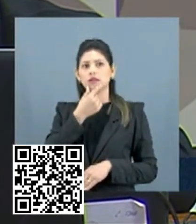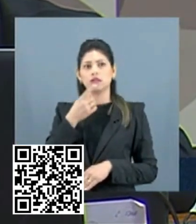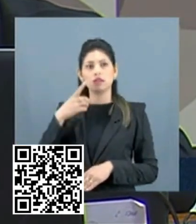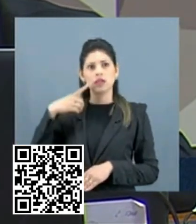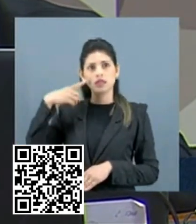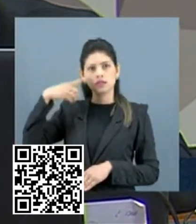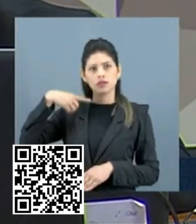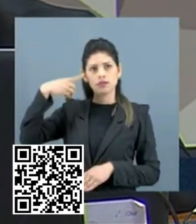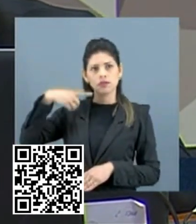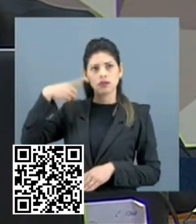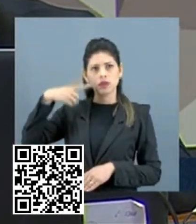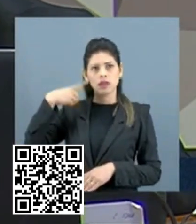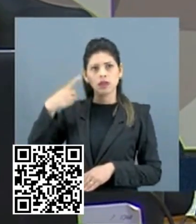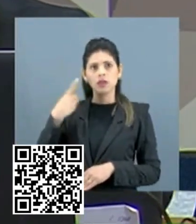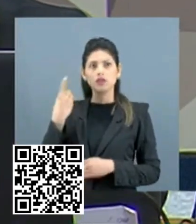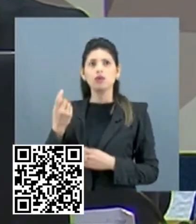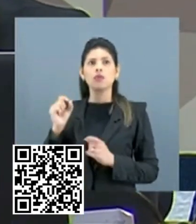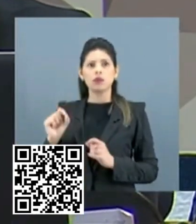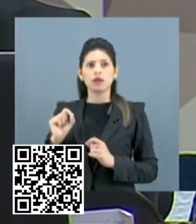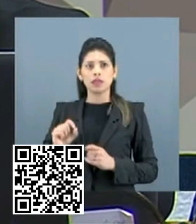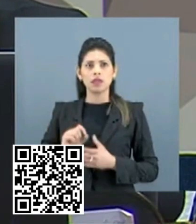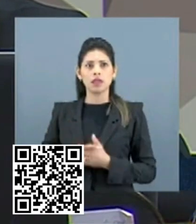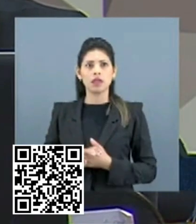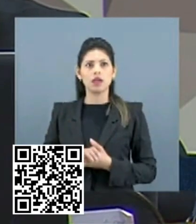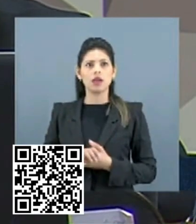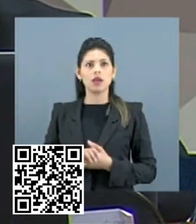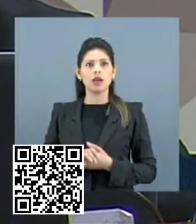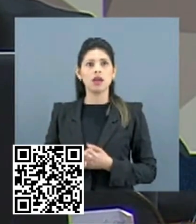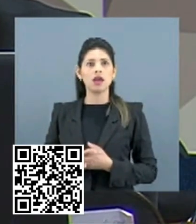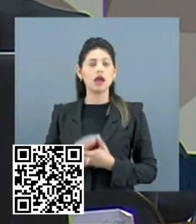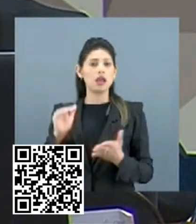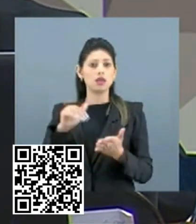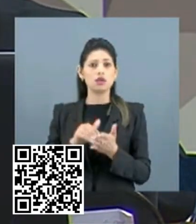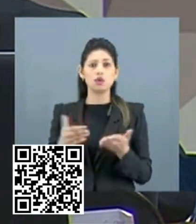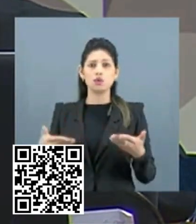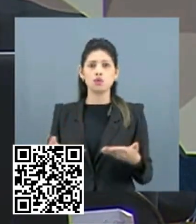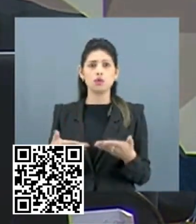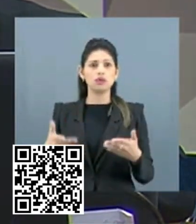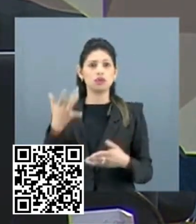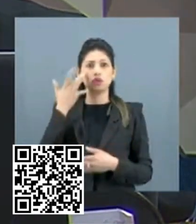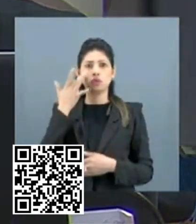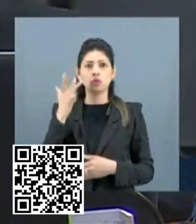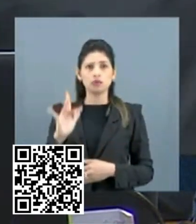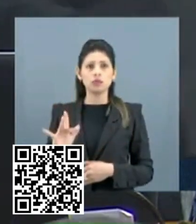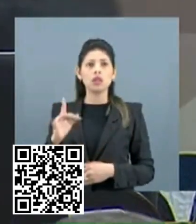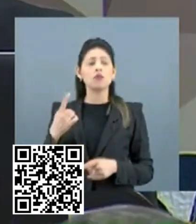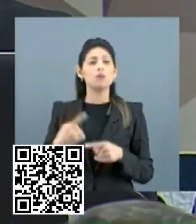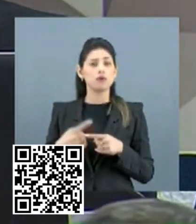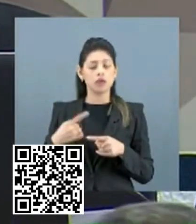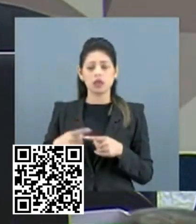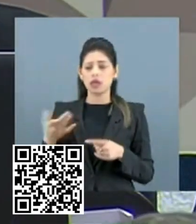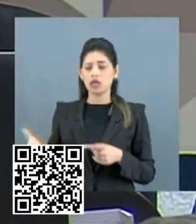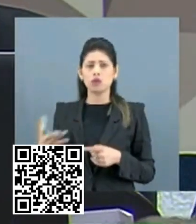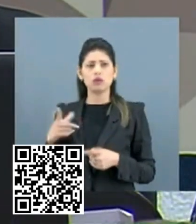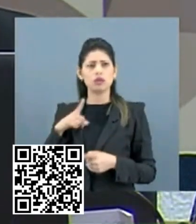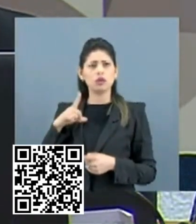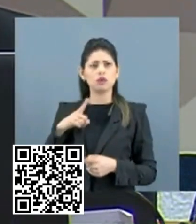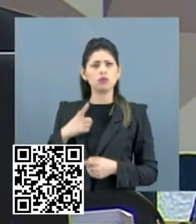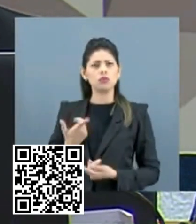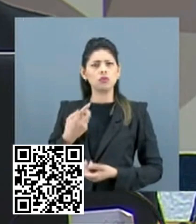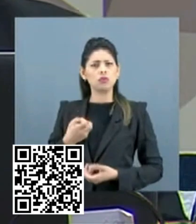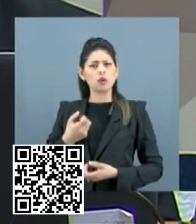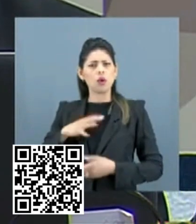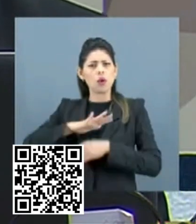pessoa que aqui está, que até hoje não sabe por que tem pago um preço tão alto e tanta